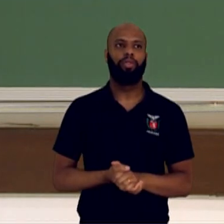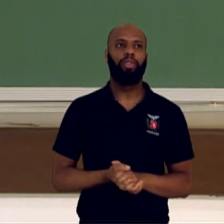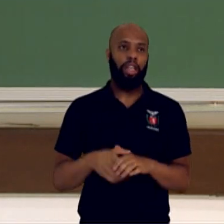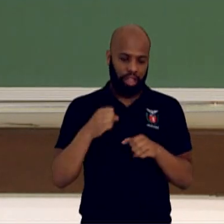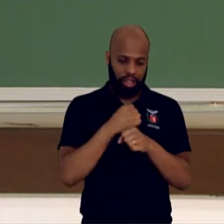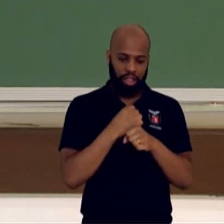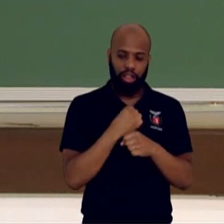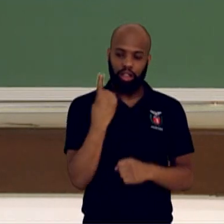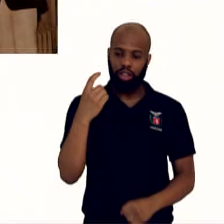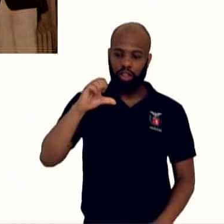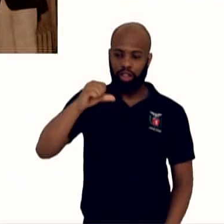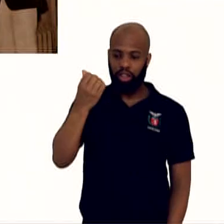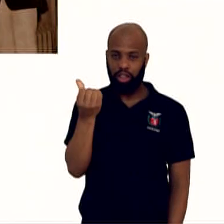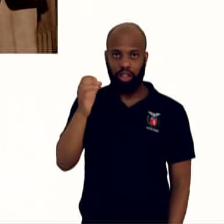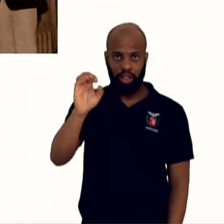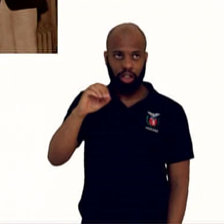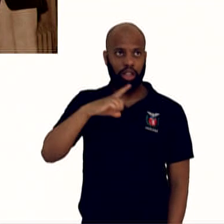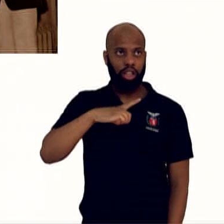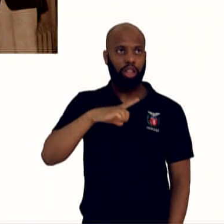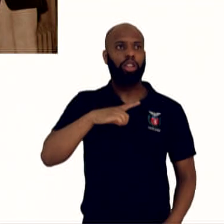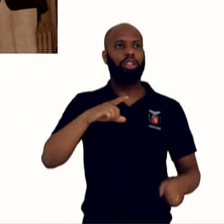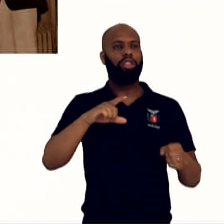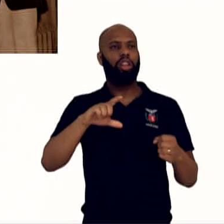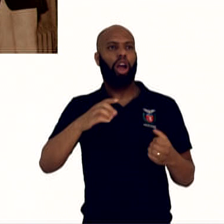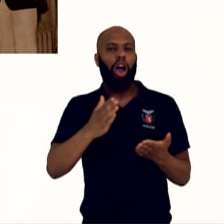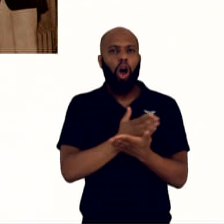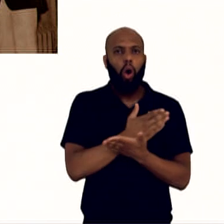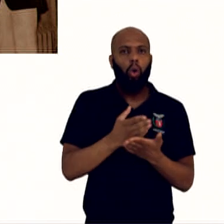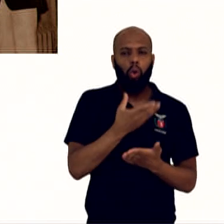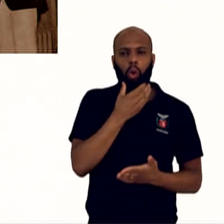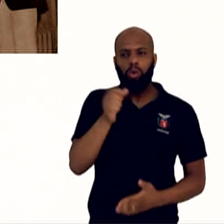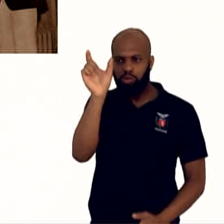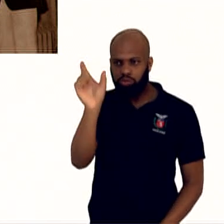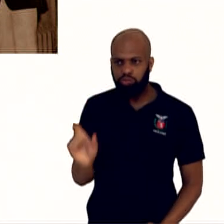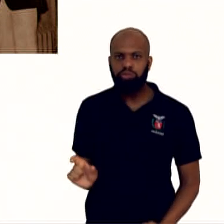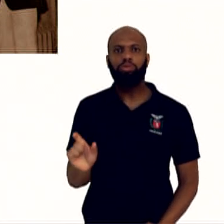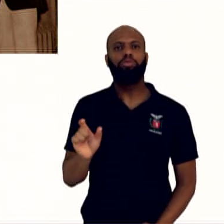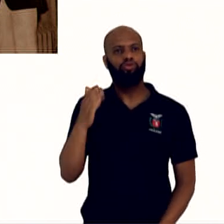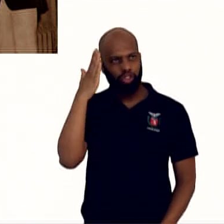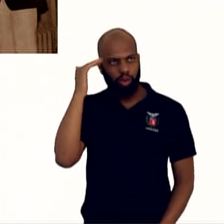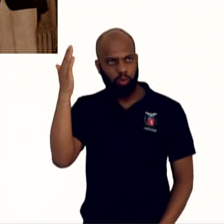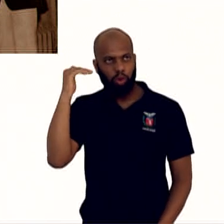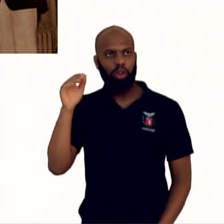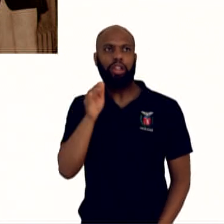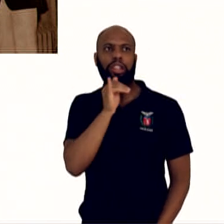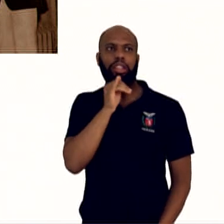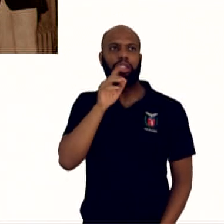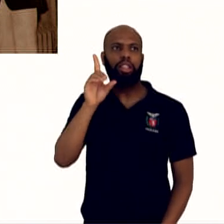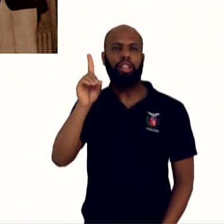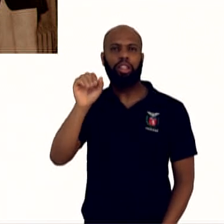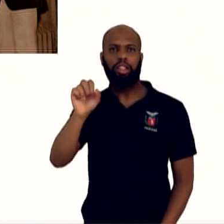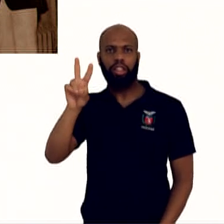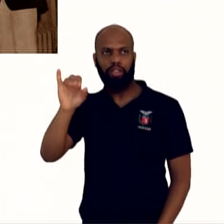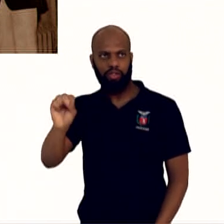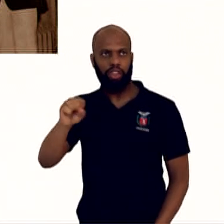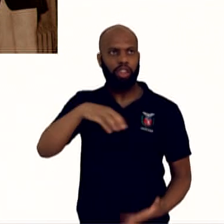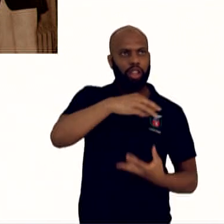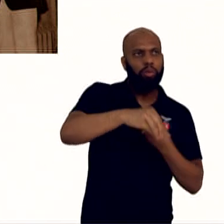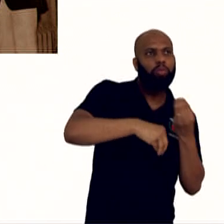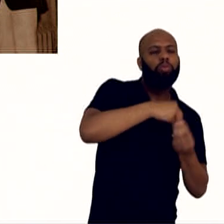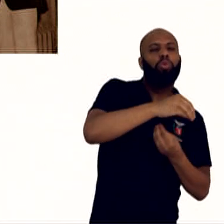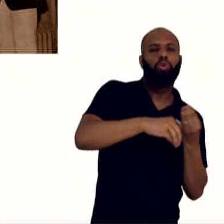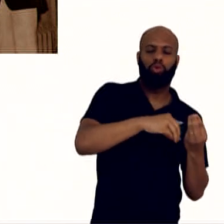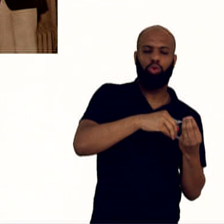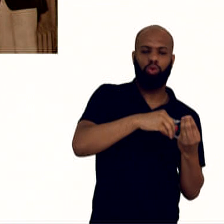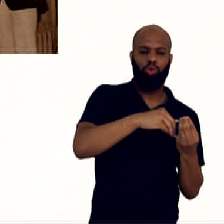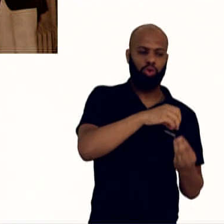anos 60, músicos como Miles Davis e a banda Kool and the Gang misturaram o soul, o